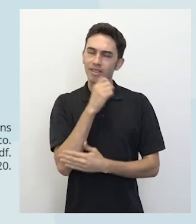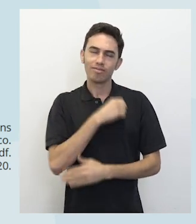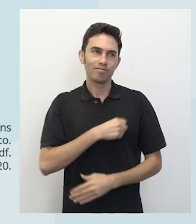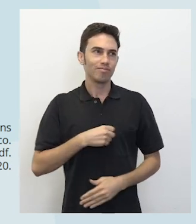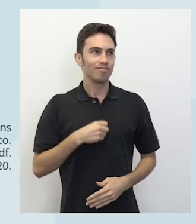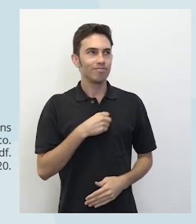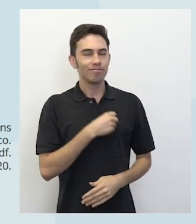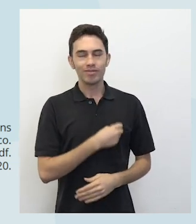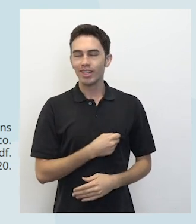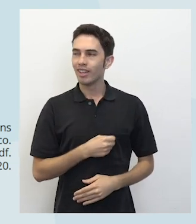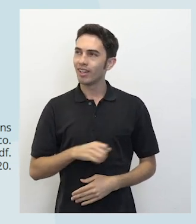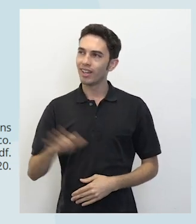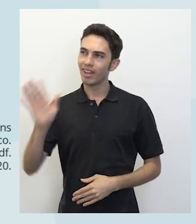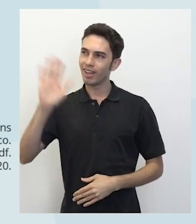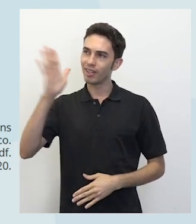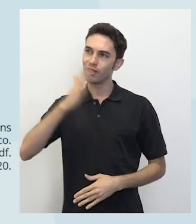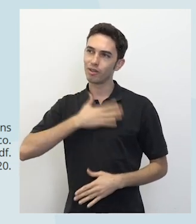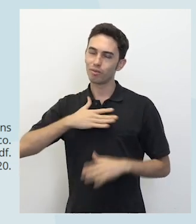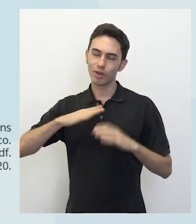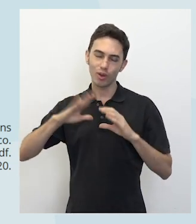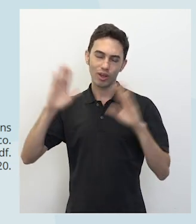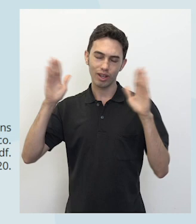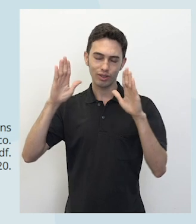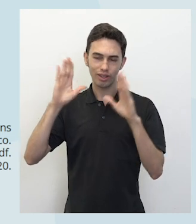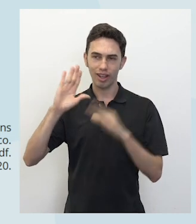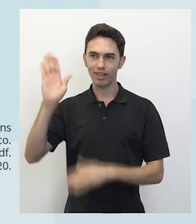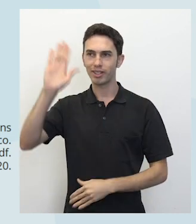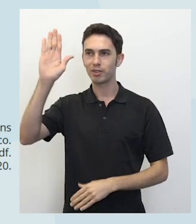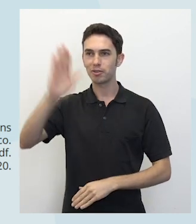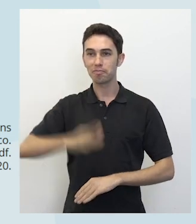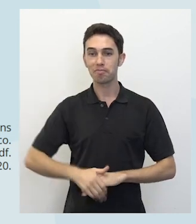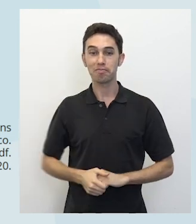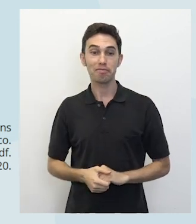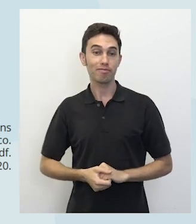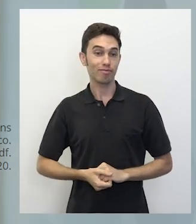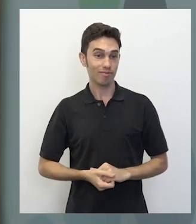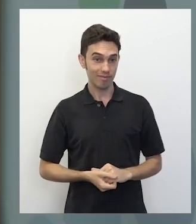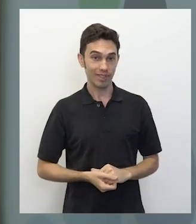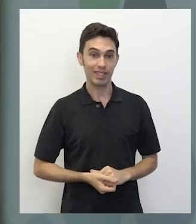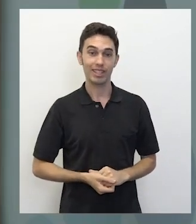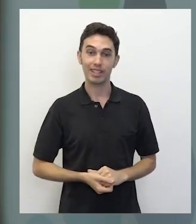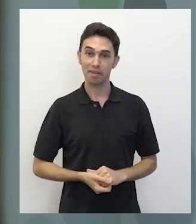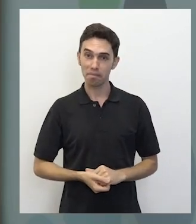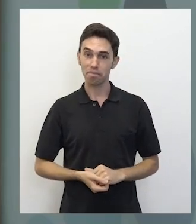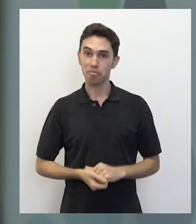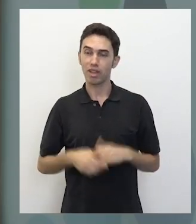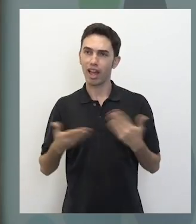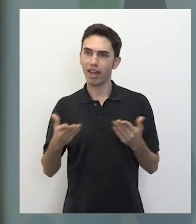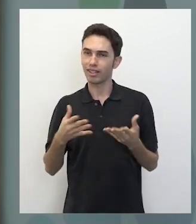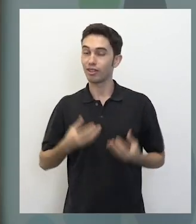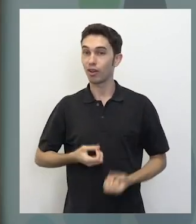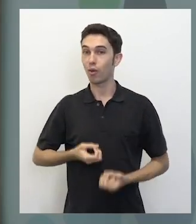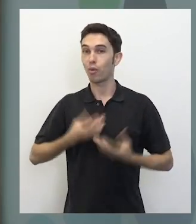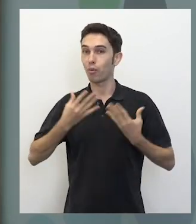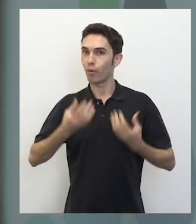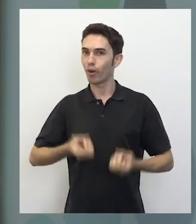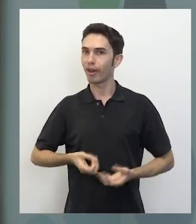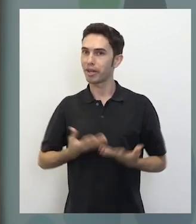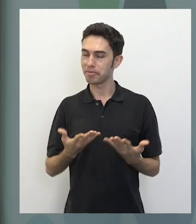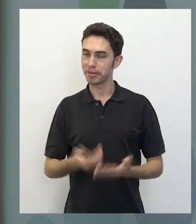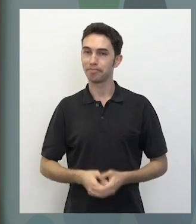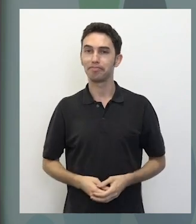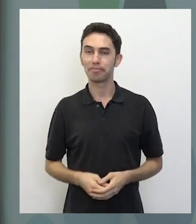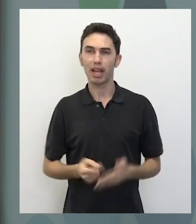saudade, adeus, meu anjo, adeus. E aí estamos diante de um poema. A primeira coisa que